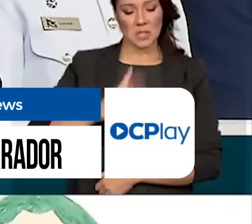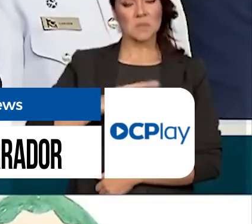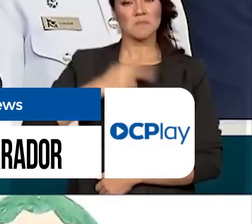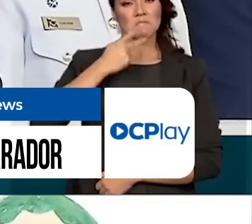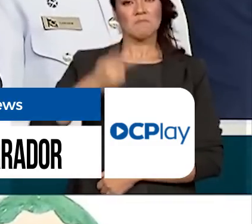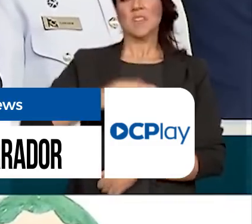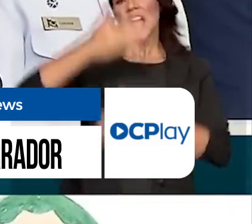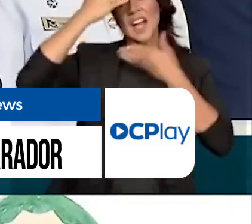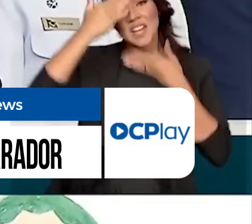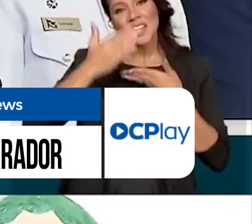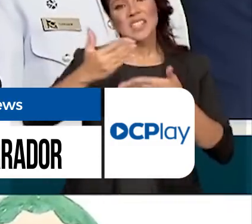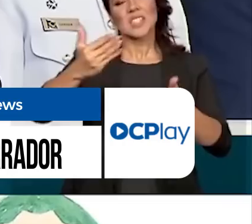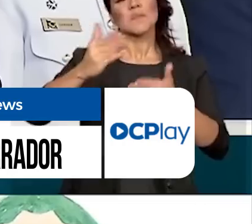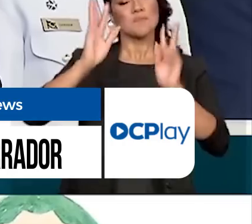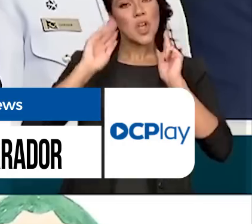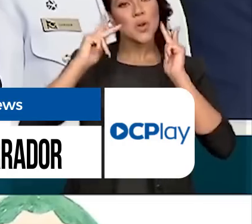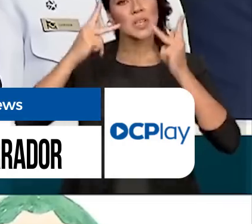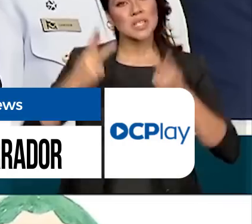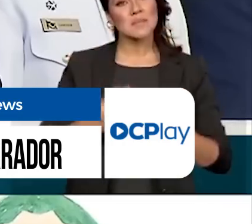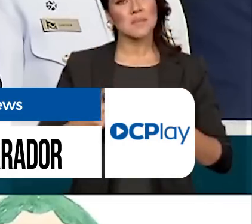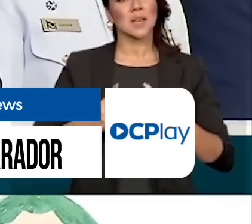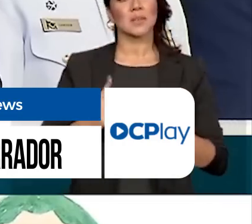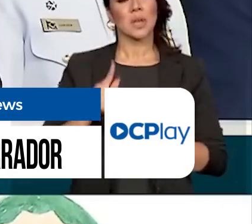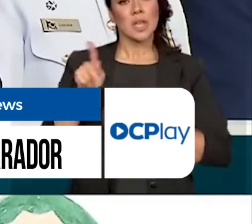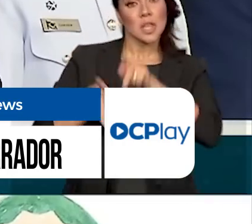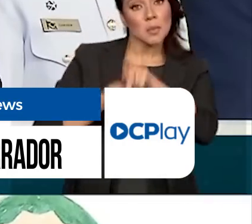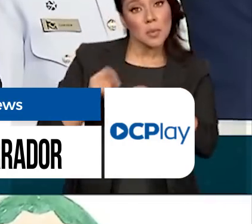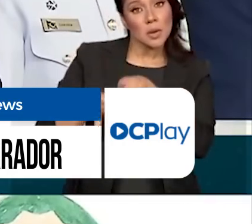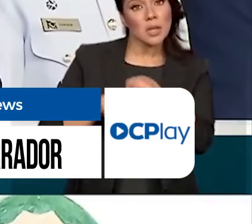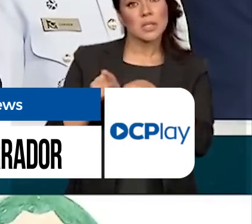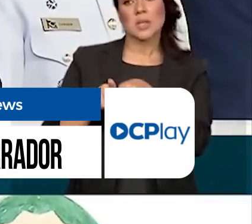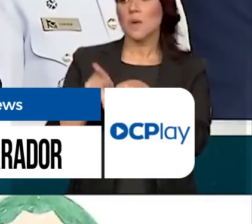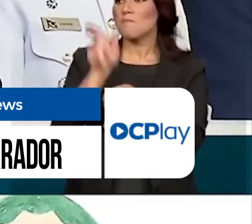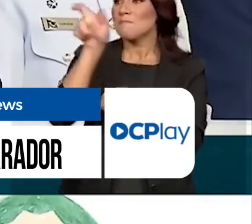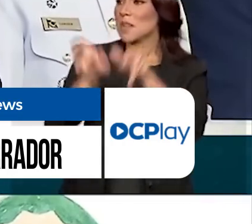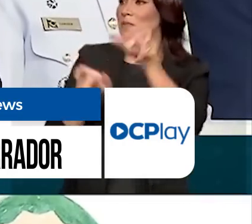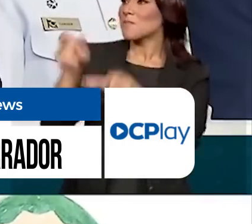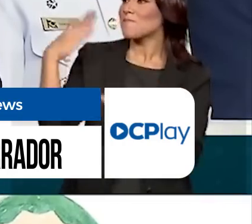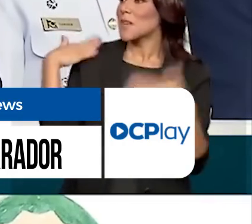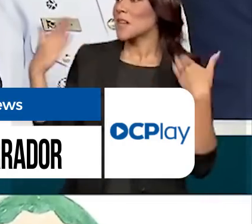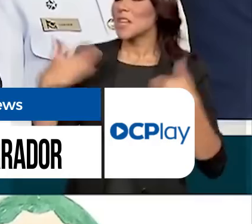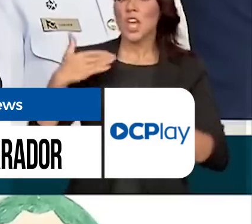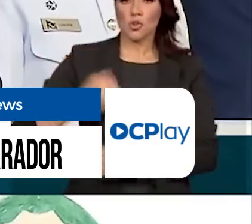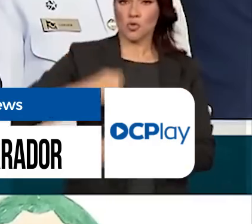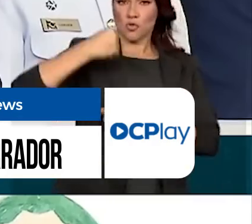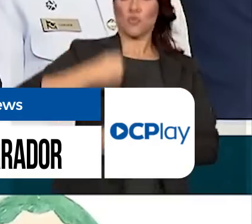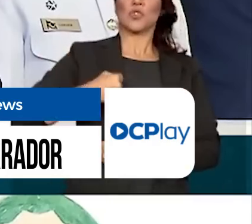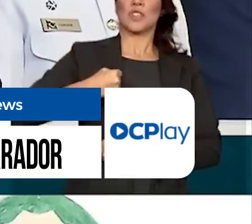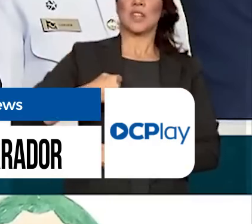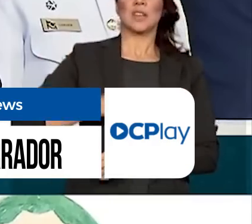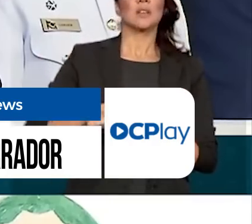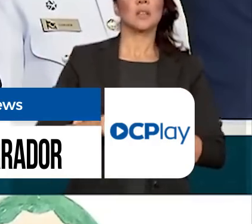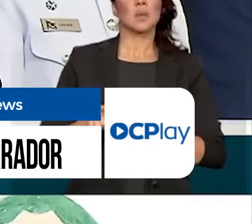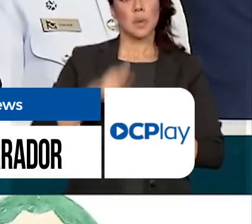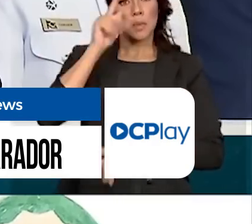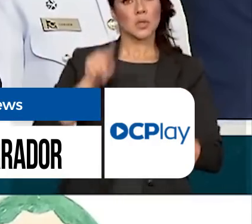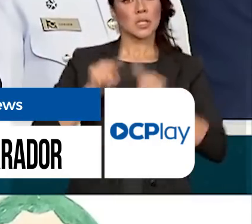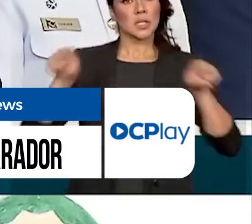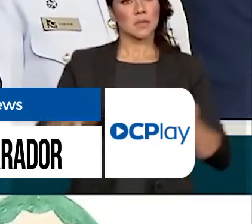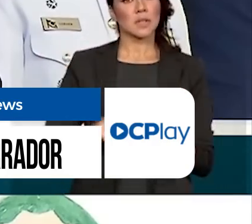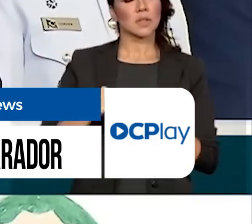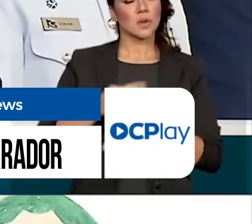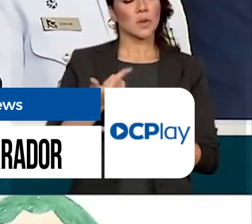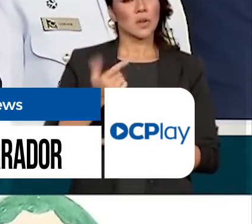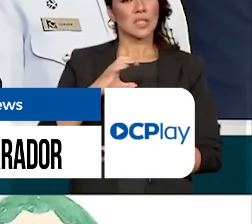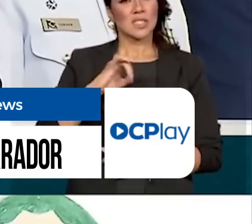a gratidão e o reconhecimento de nossa população pelos marinheiros, fuzileiros navais e servidores civis de